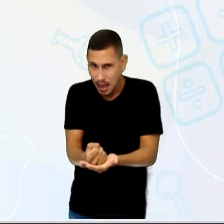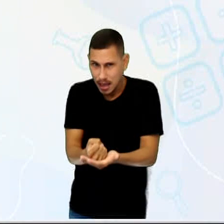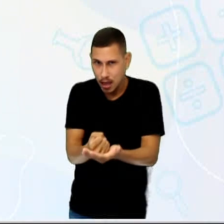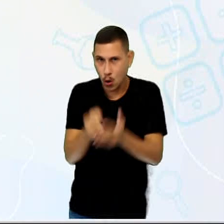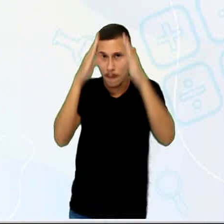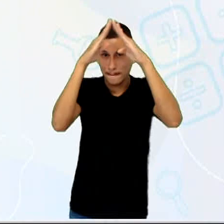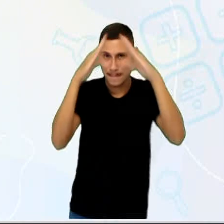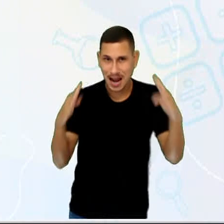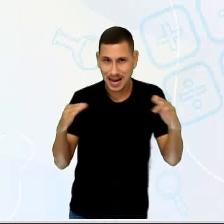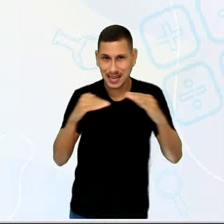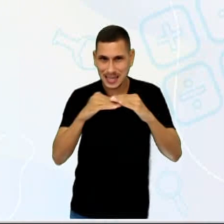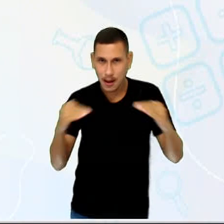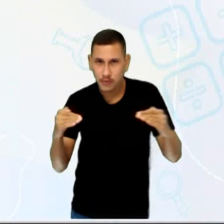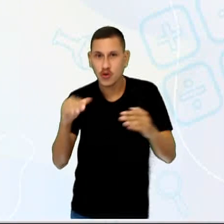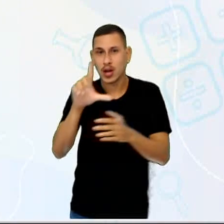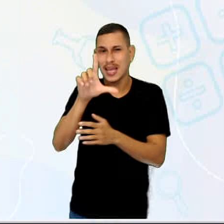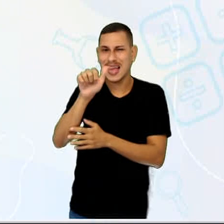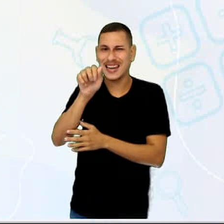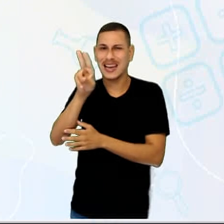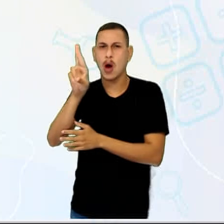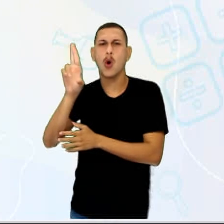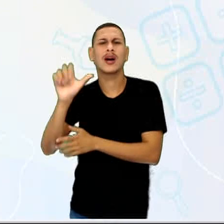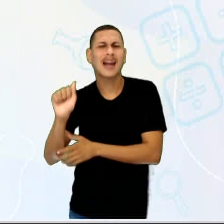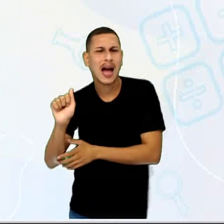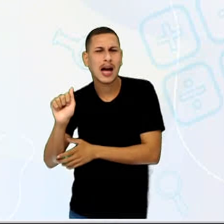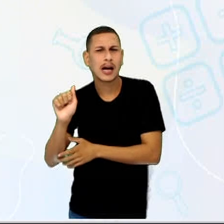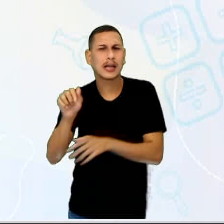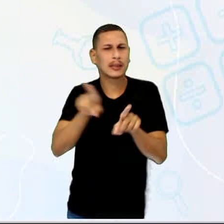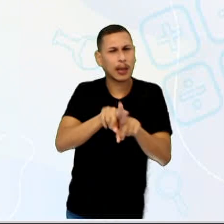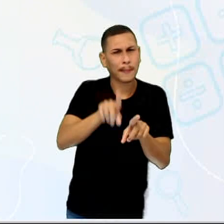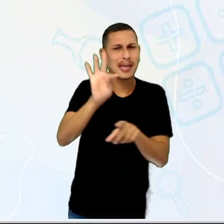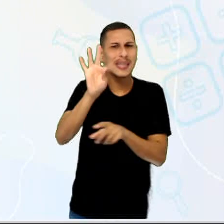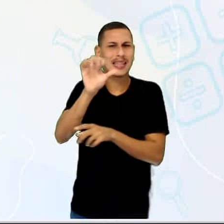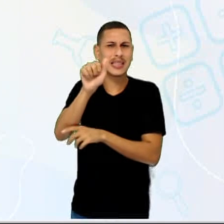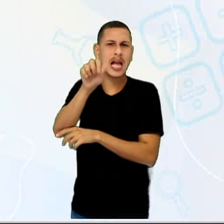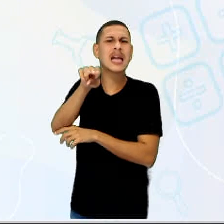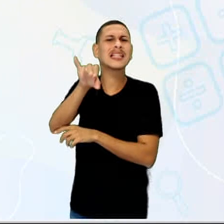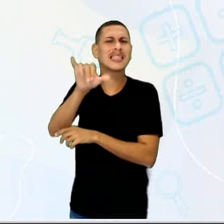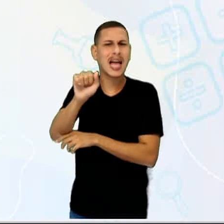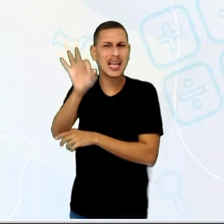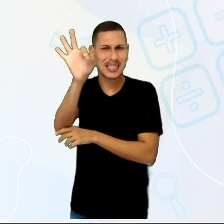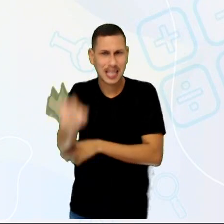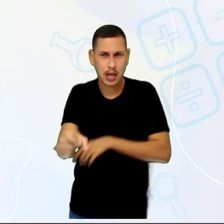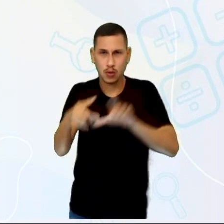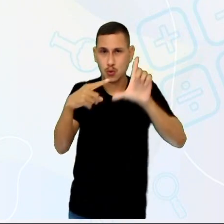fazer pirâmides foi Laura e Tânia. Nesse caso, seria a letra D.